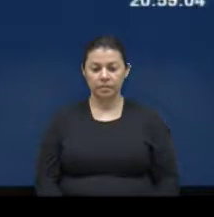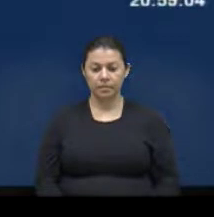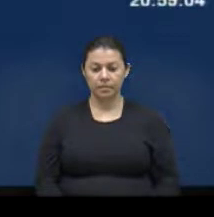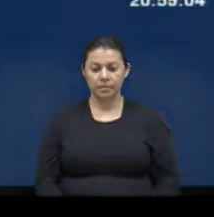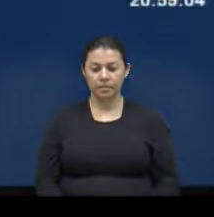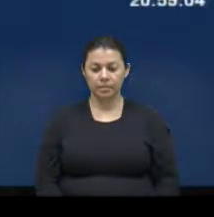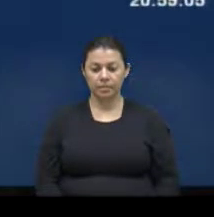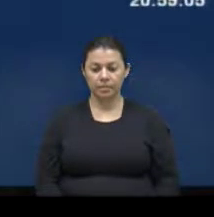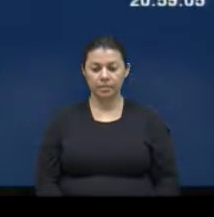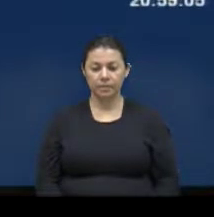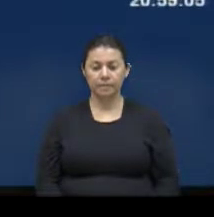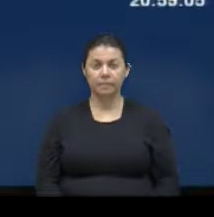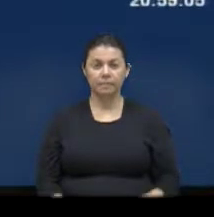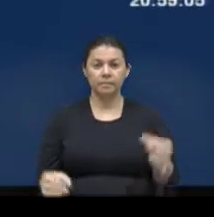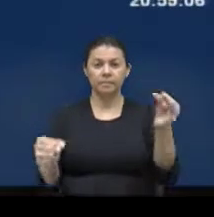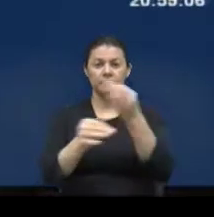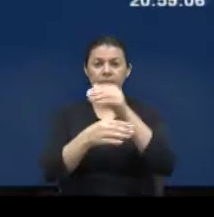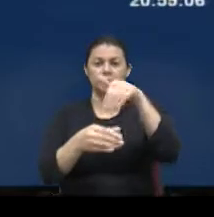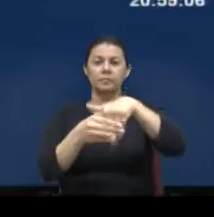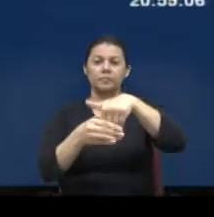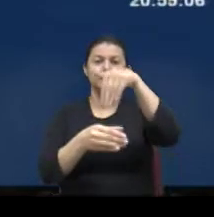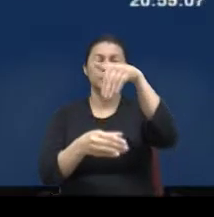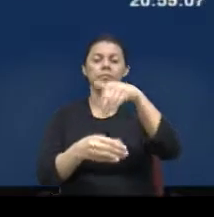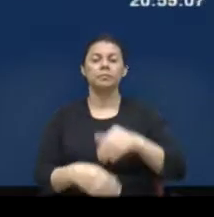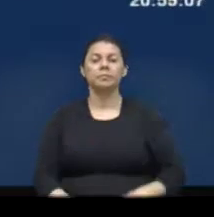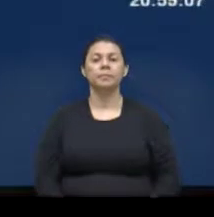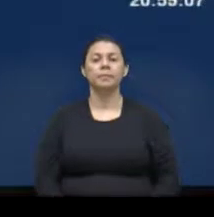está enterrada a votação